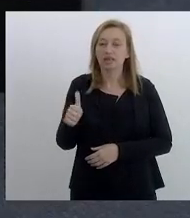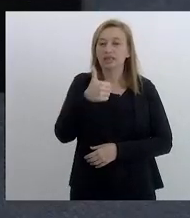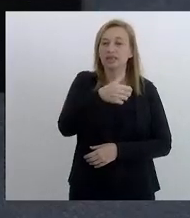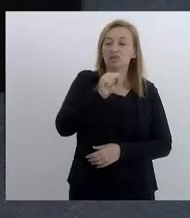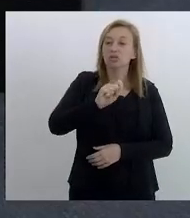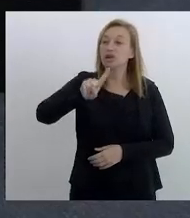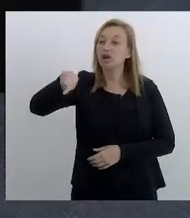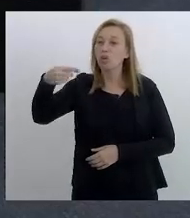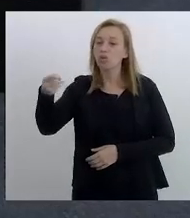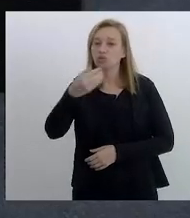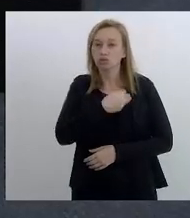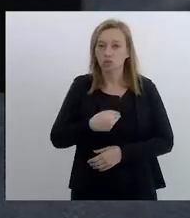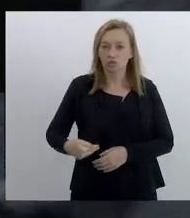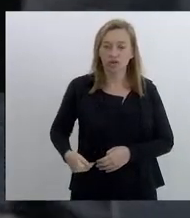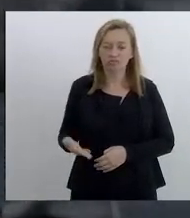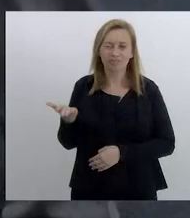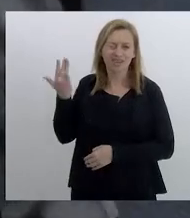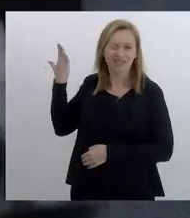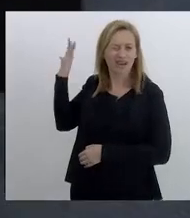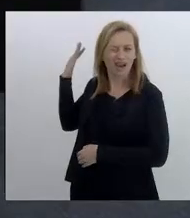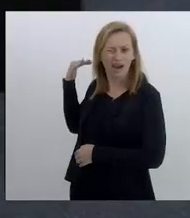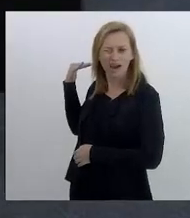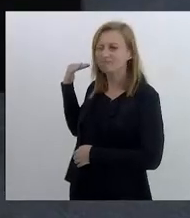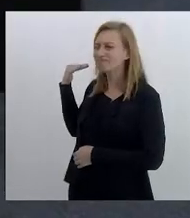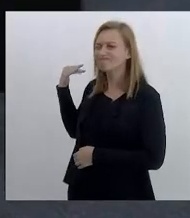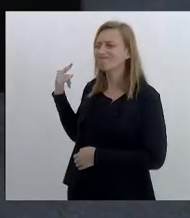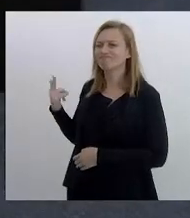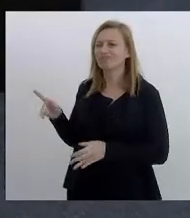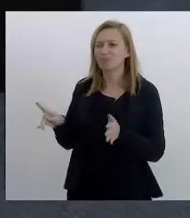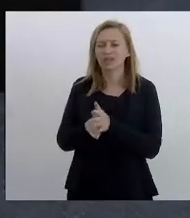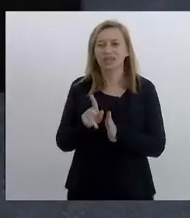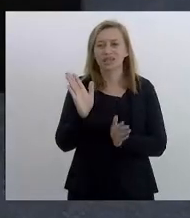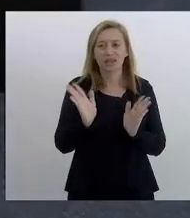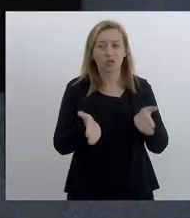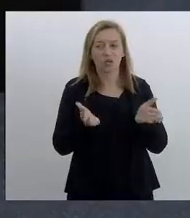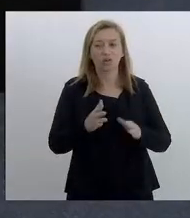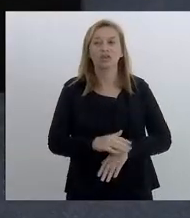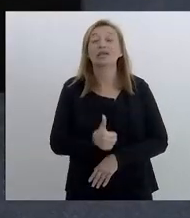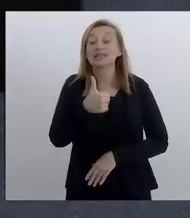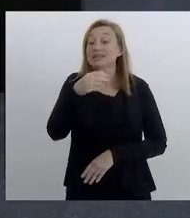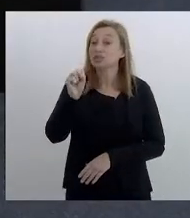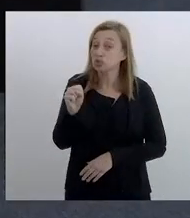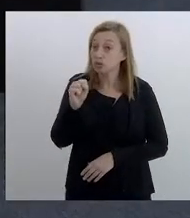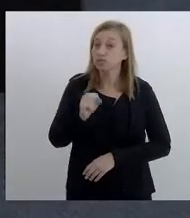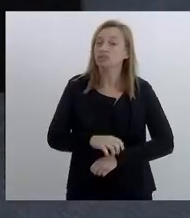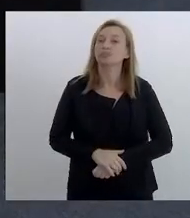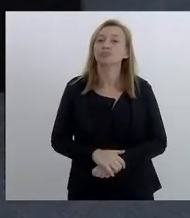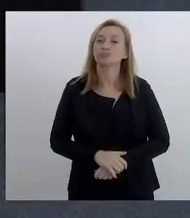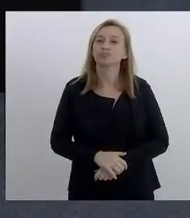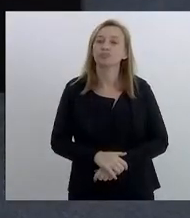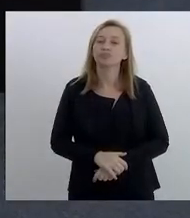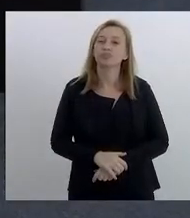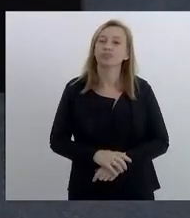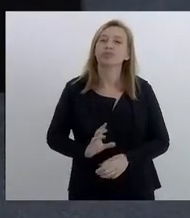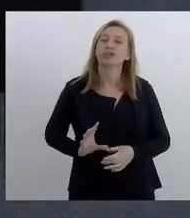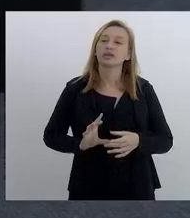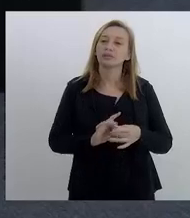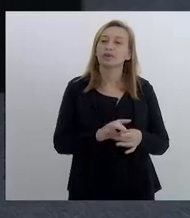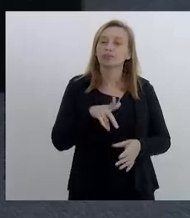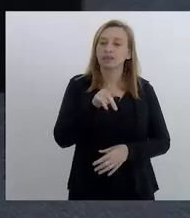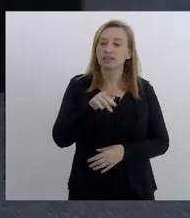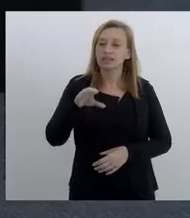outro governo. Não está dentro do nosso PPA. 18, quando você aplica o